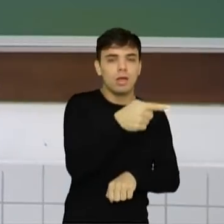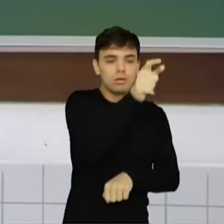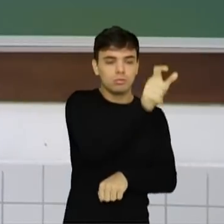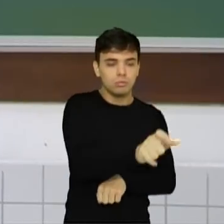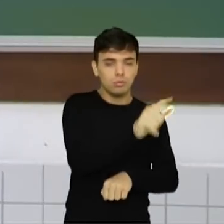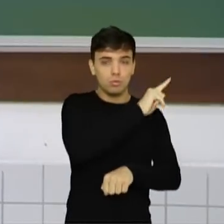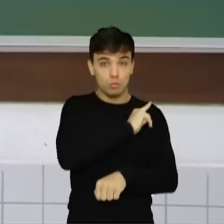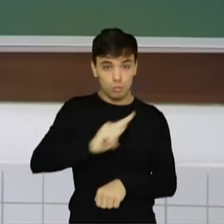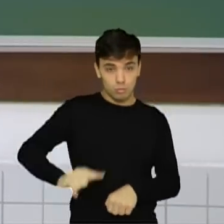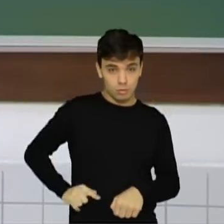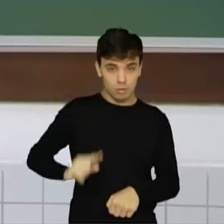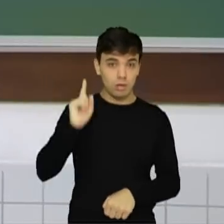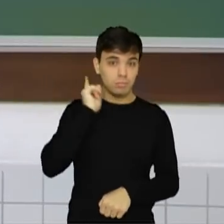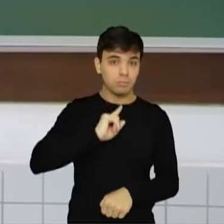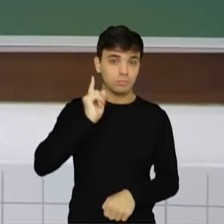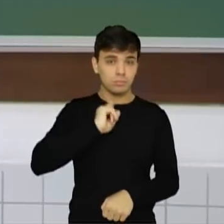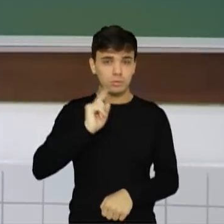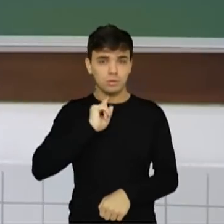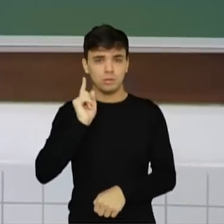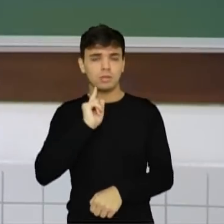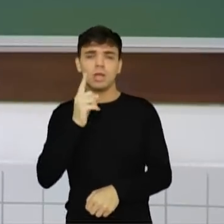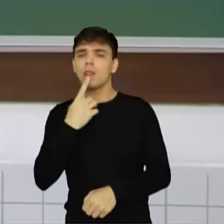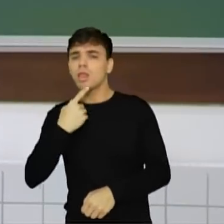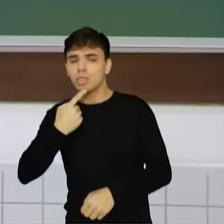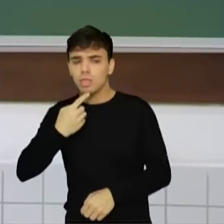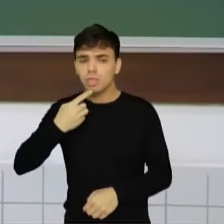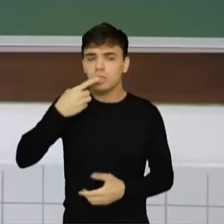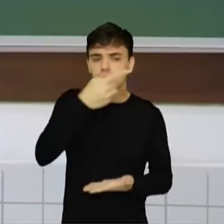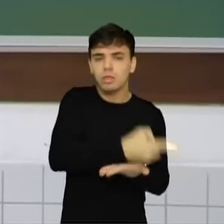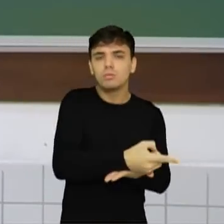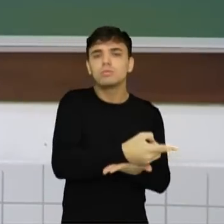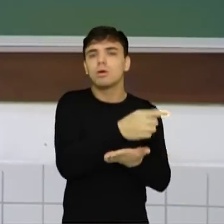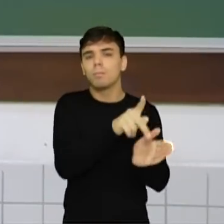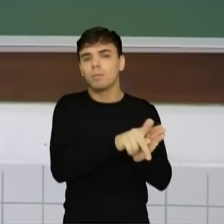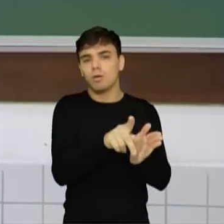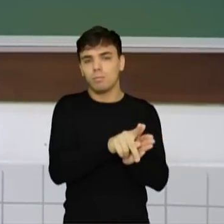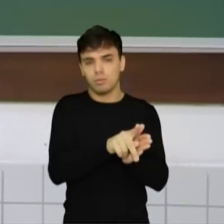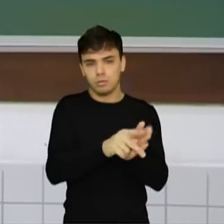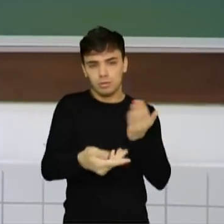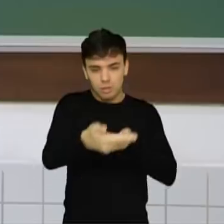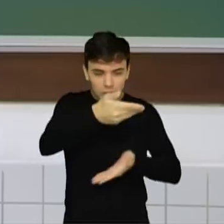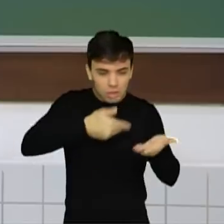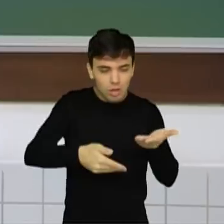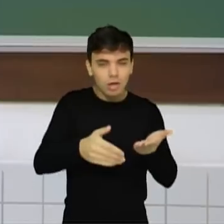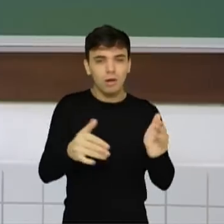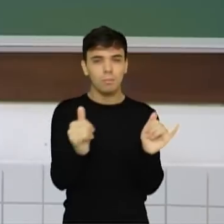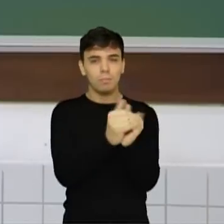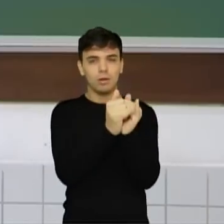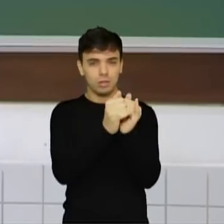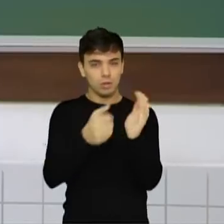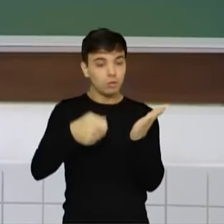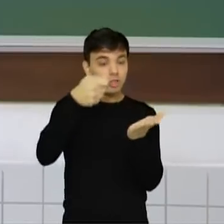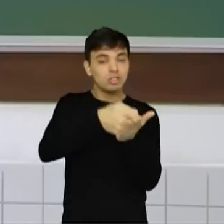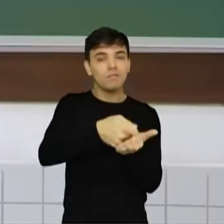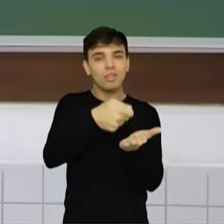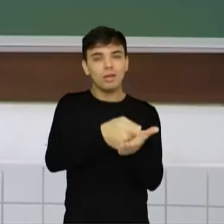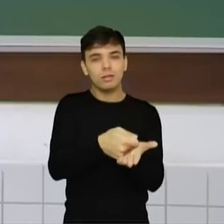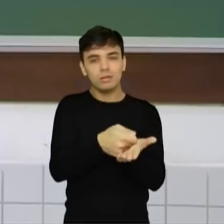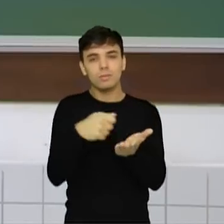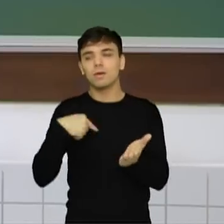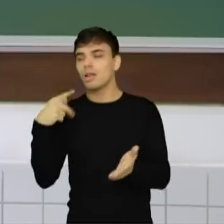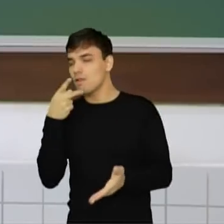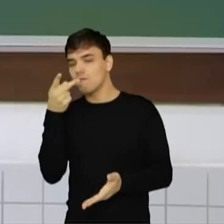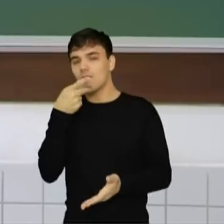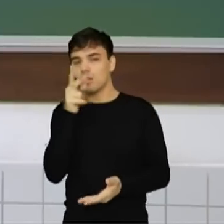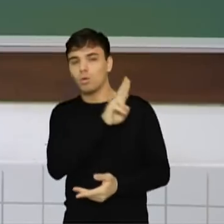Gerais e ele denunciou o movimento em troca do perdão da dívida dele. Então ele deu o nome de todo mundo que estava iniciando